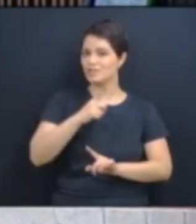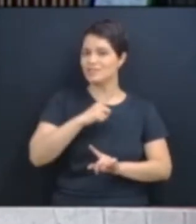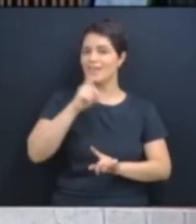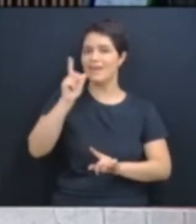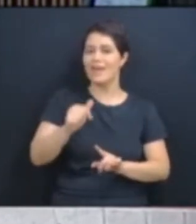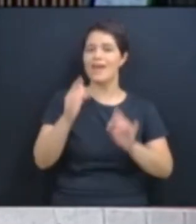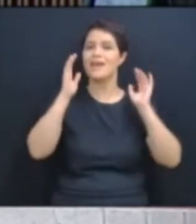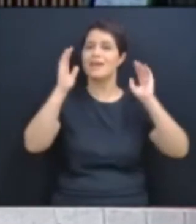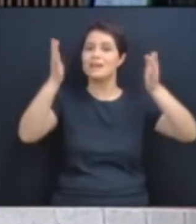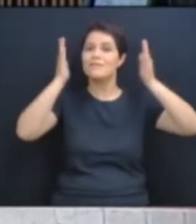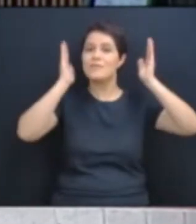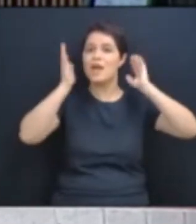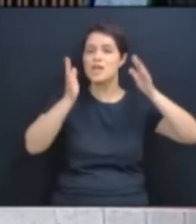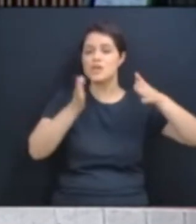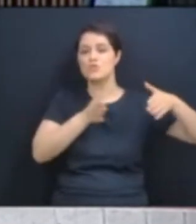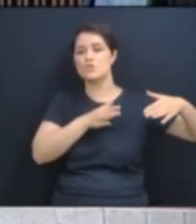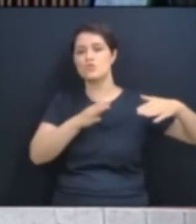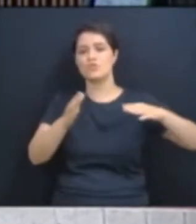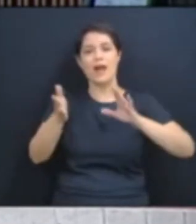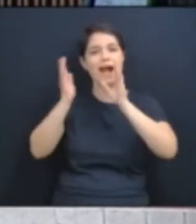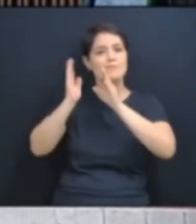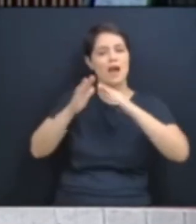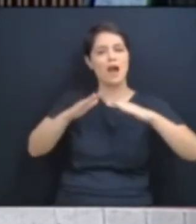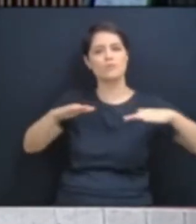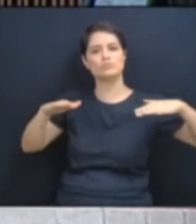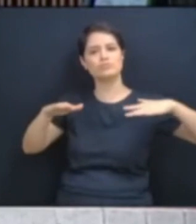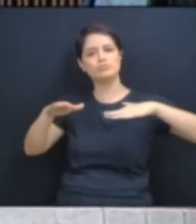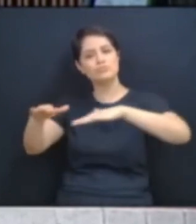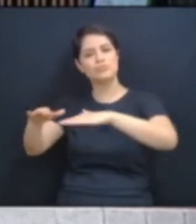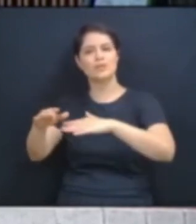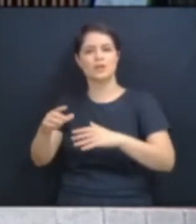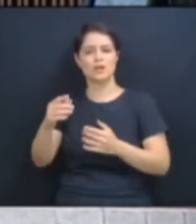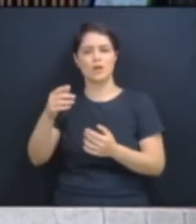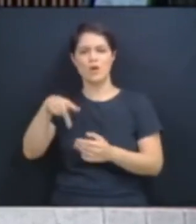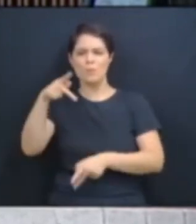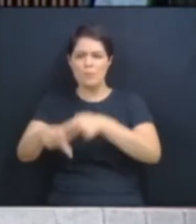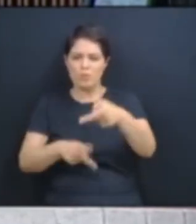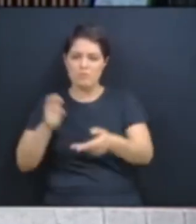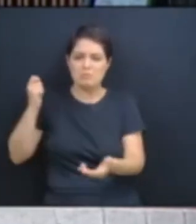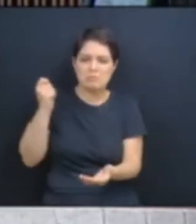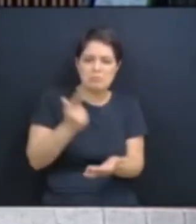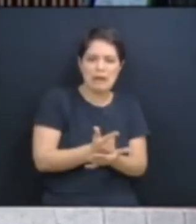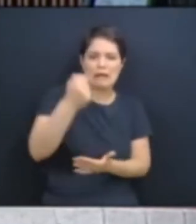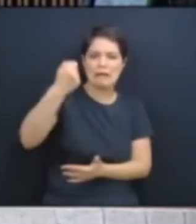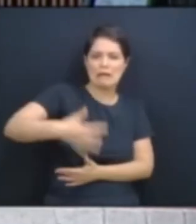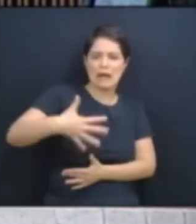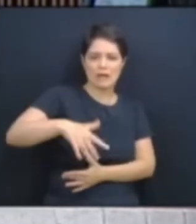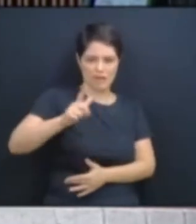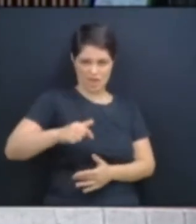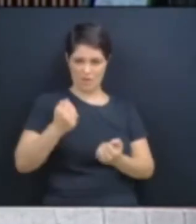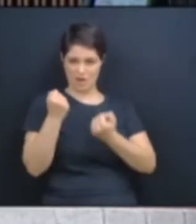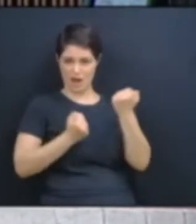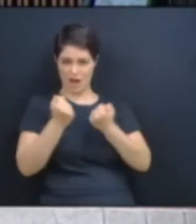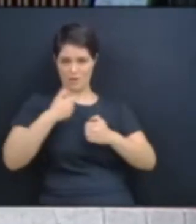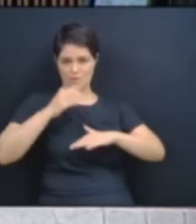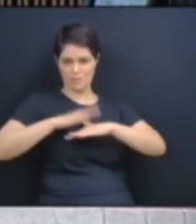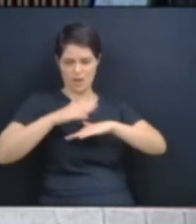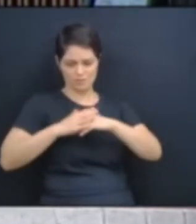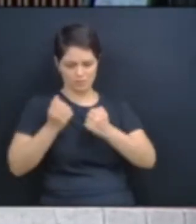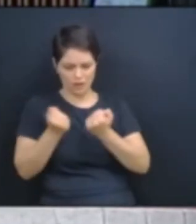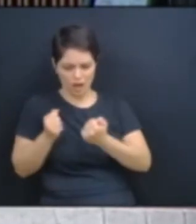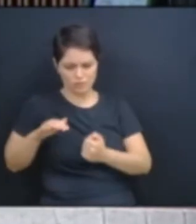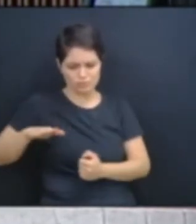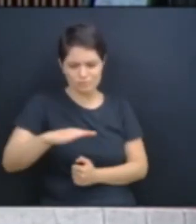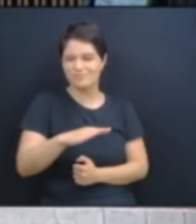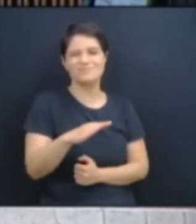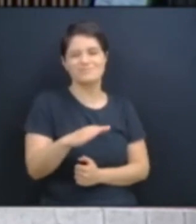não é o veículo de passeio, o povo paga o preço do veículo de carga. O nosso arroz paga o veículo de carga, o nosso remédio paga o veículo